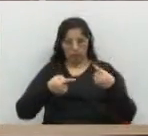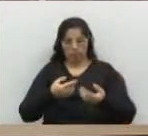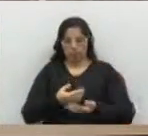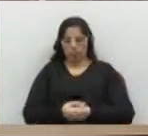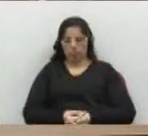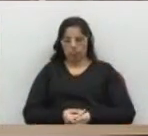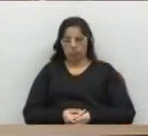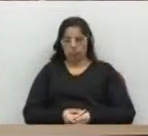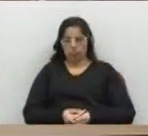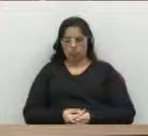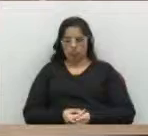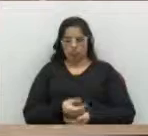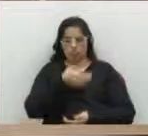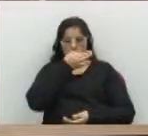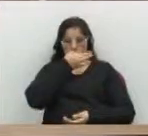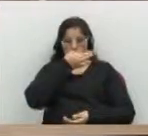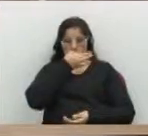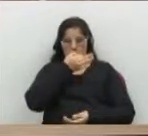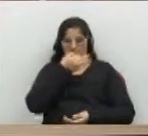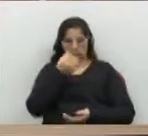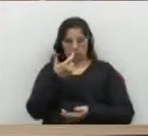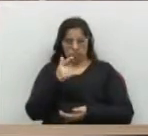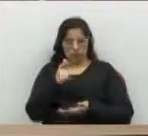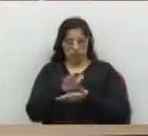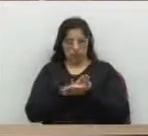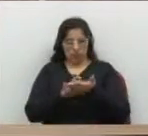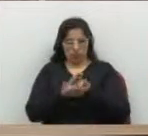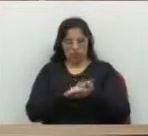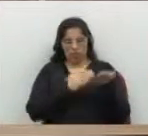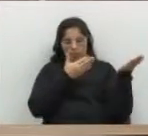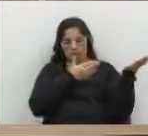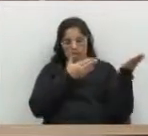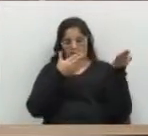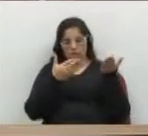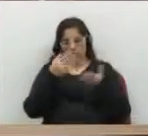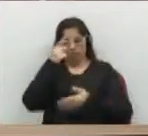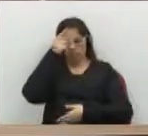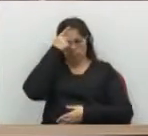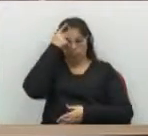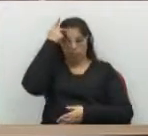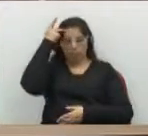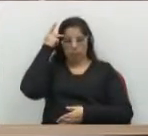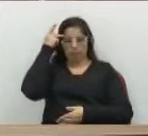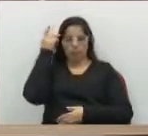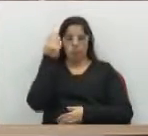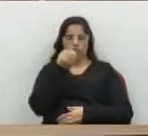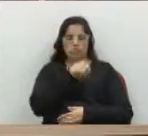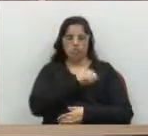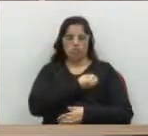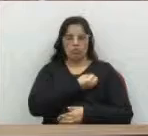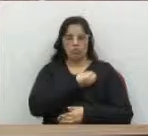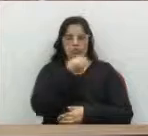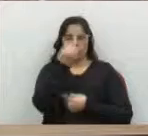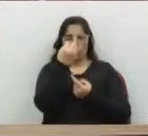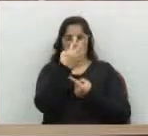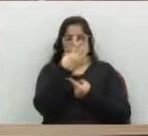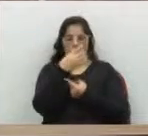discussão. Não havendo quem queira discutir, encaminhe-se ao prefeito. Requerimento